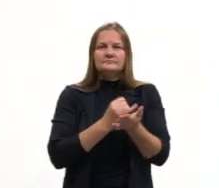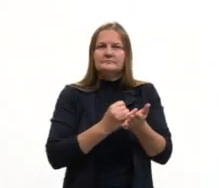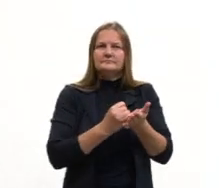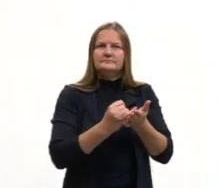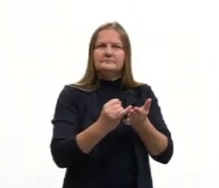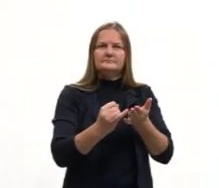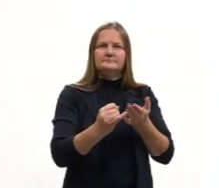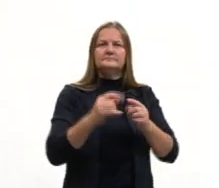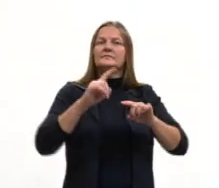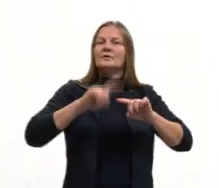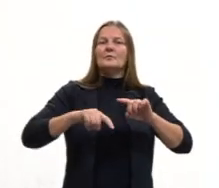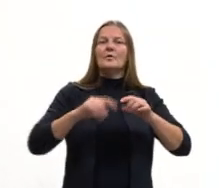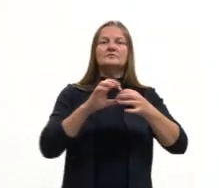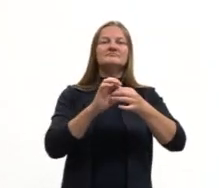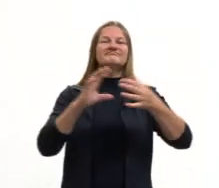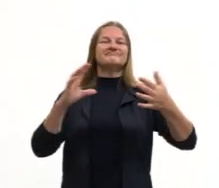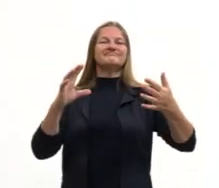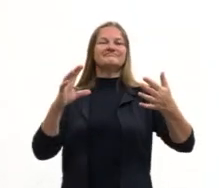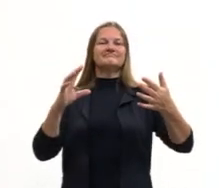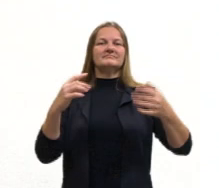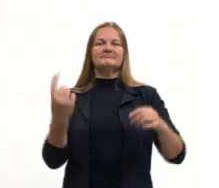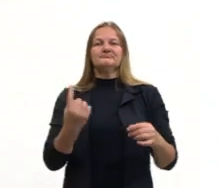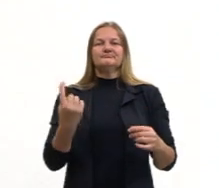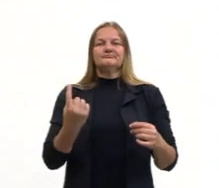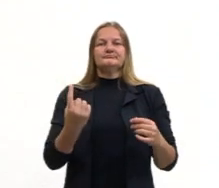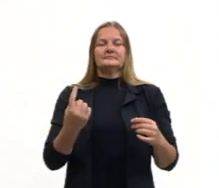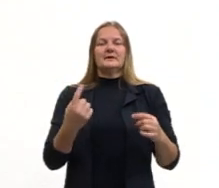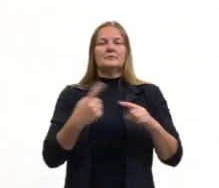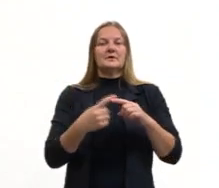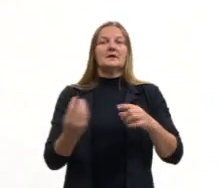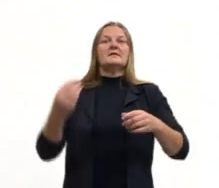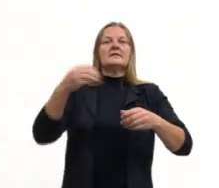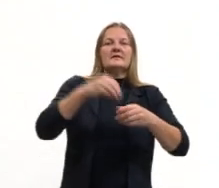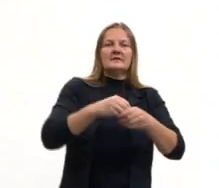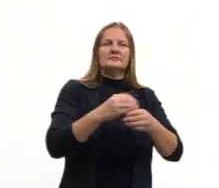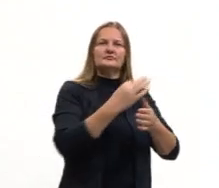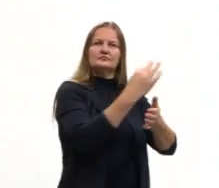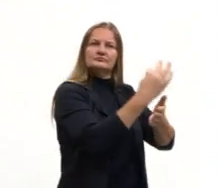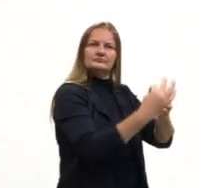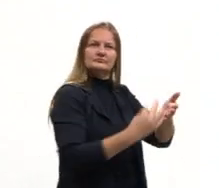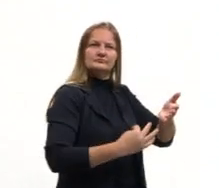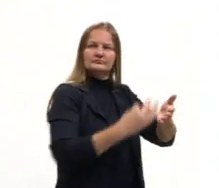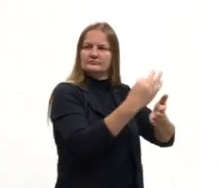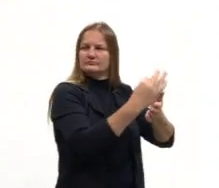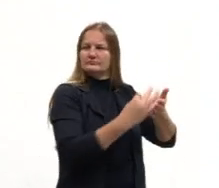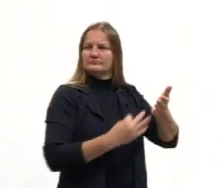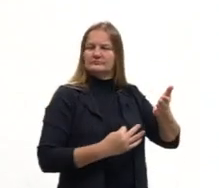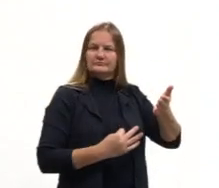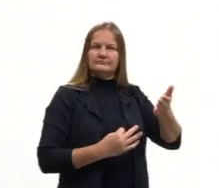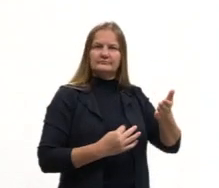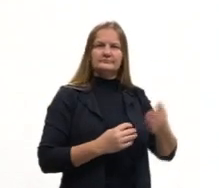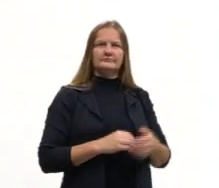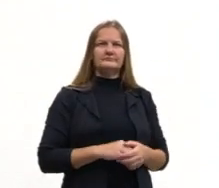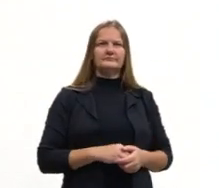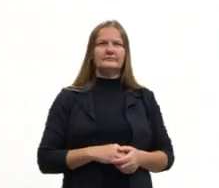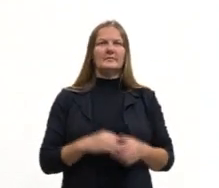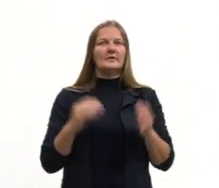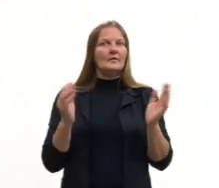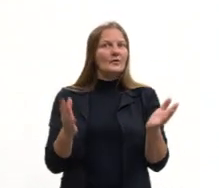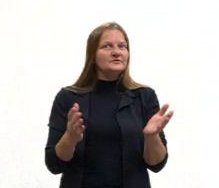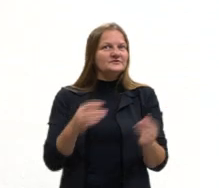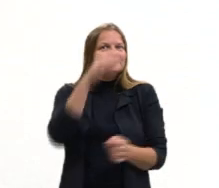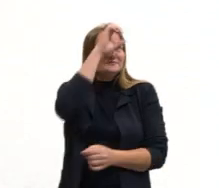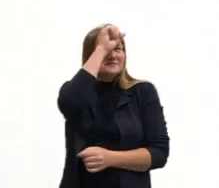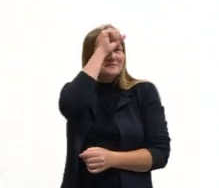ela não pode estar solta isolada porque ela faz parte do texto portanto e hoje a gente vai